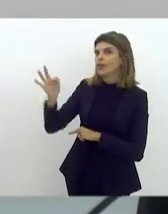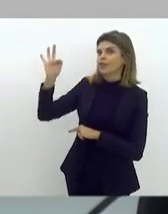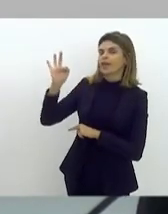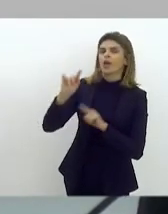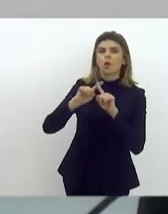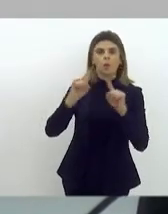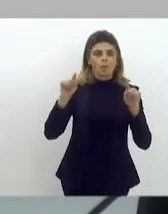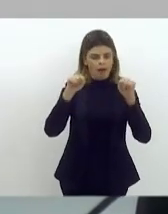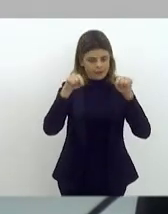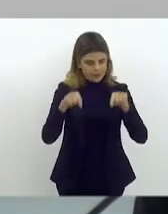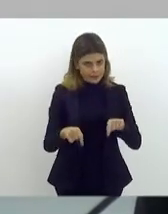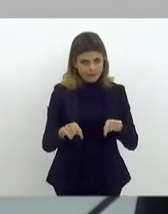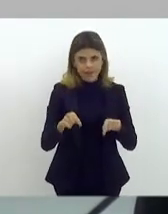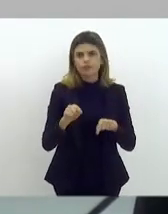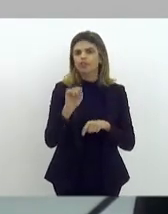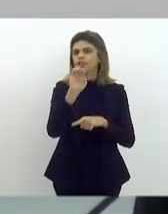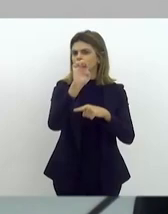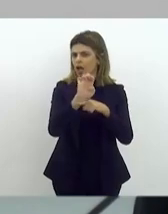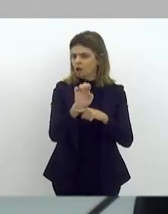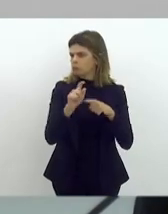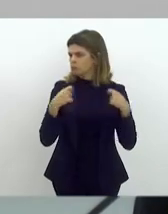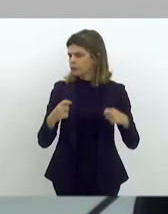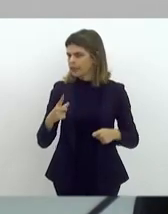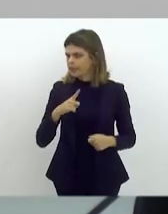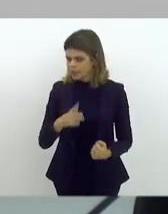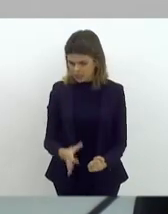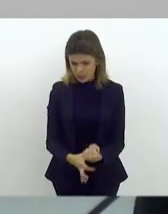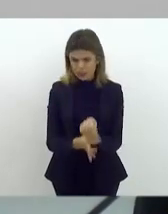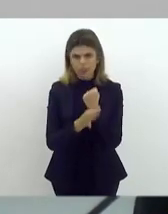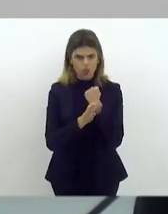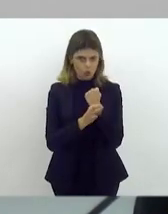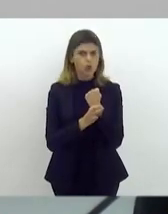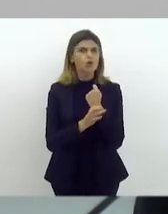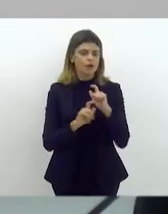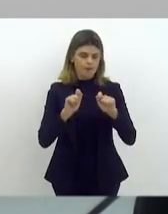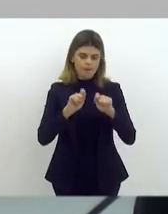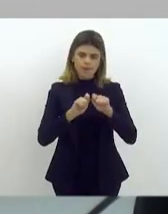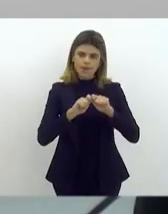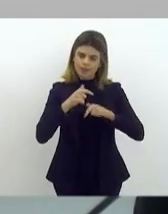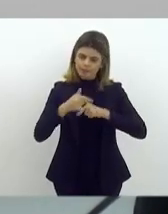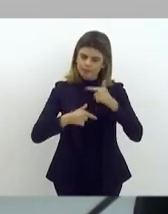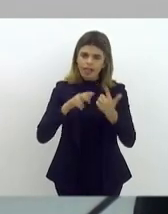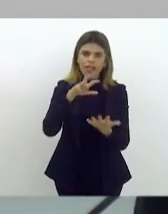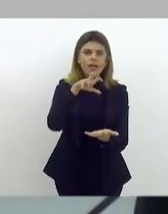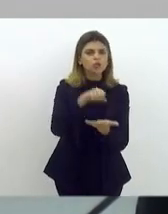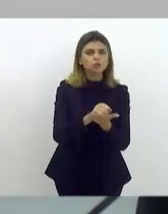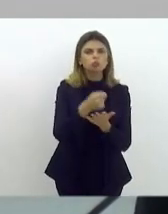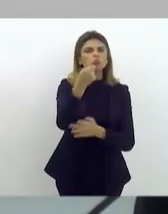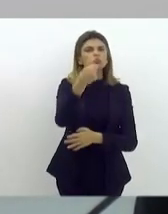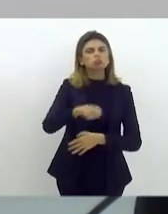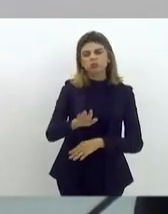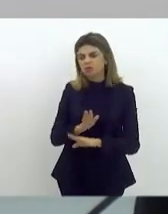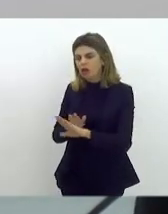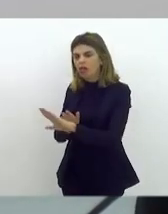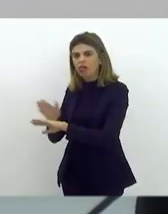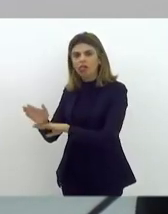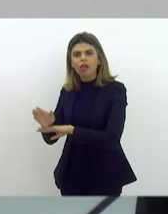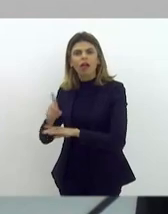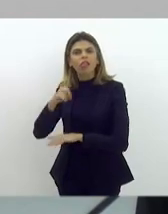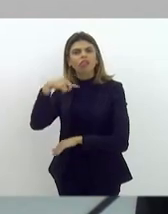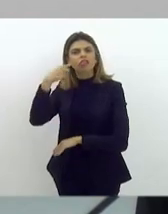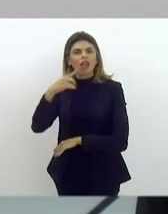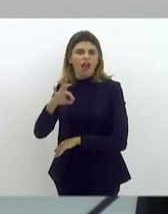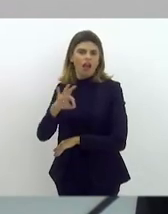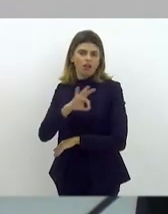para que essas mulheres consigam ter mais segurança de fazer os seus registros sem precisar ir na delegacia comprovando